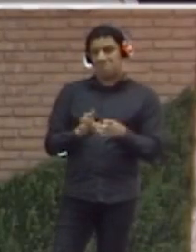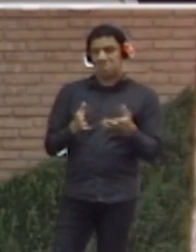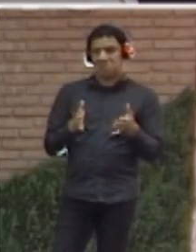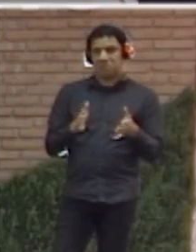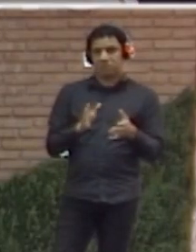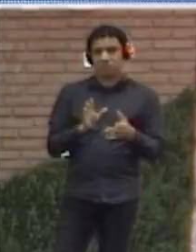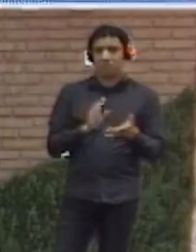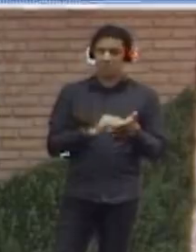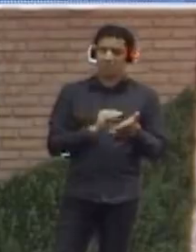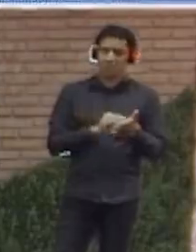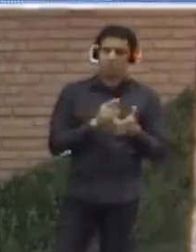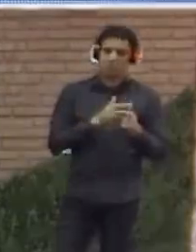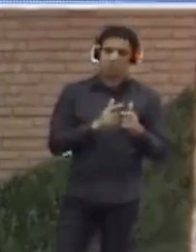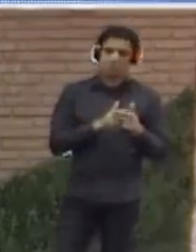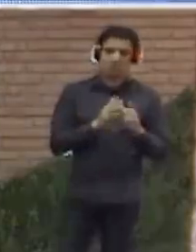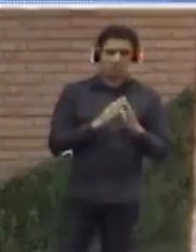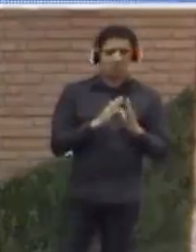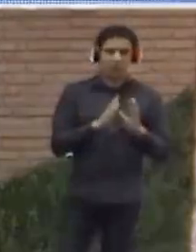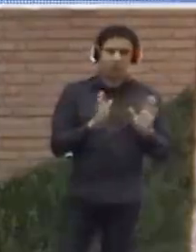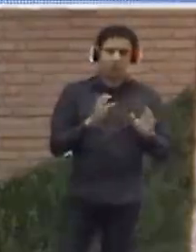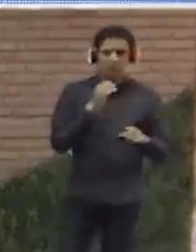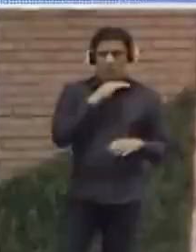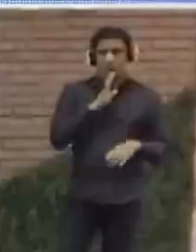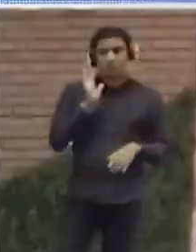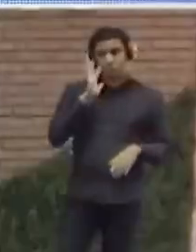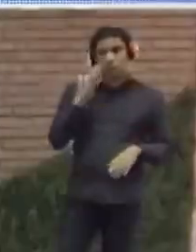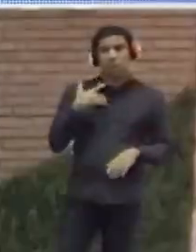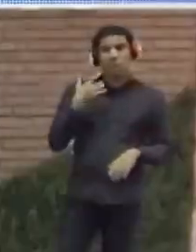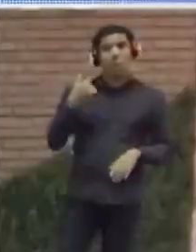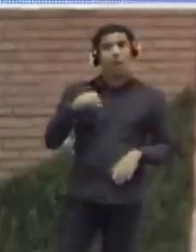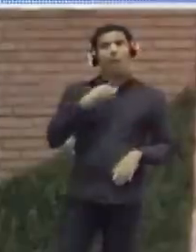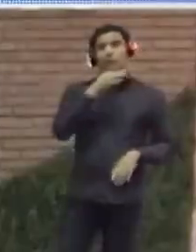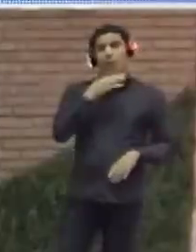de habitações. Eu acho que a solução realmente é